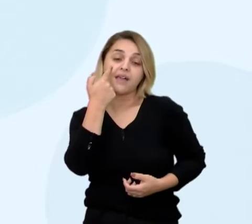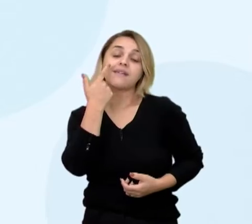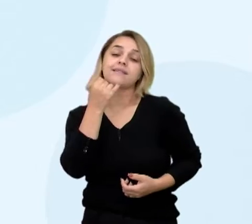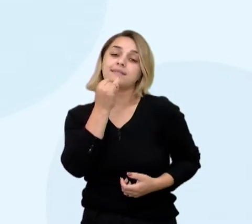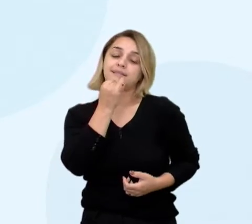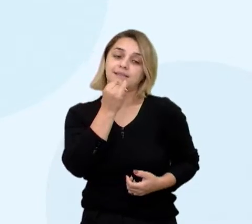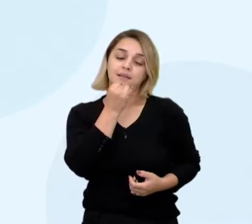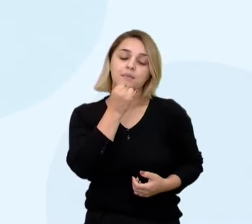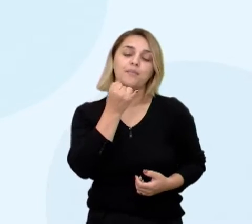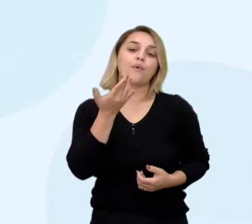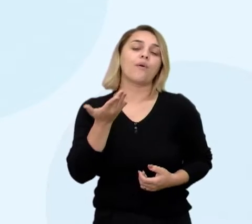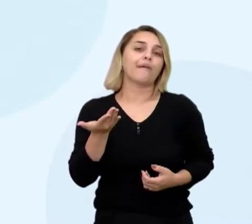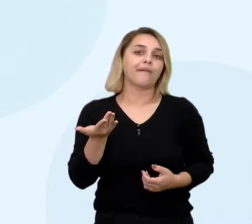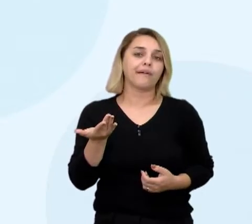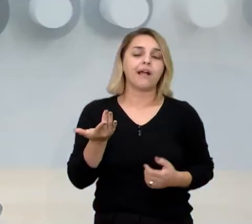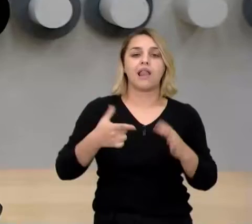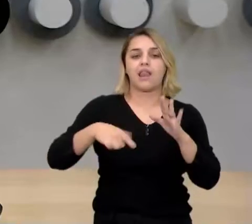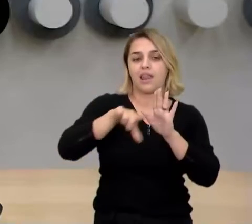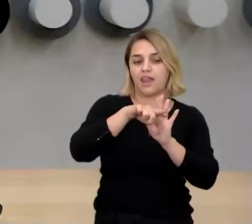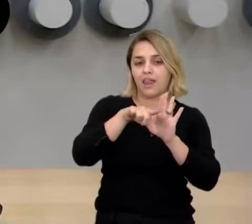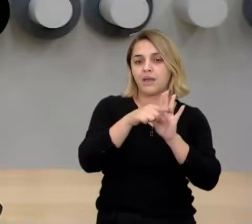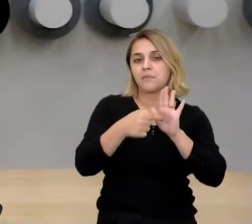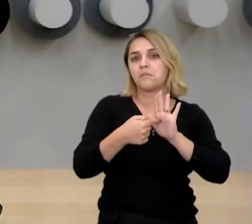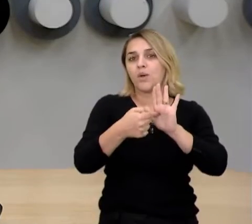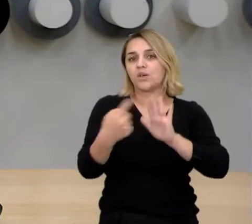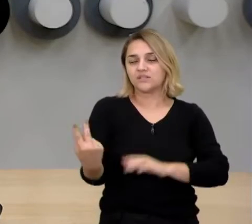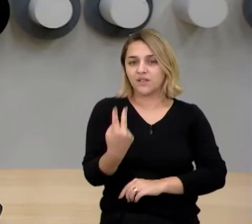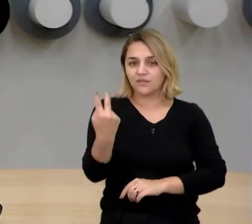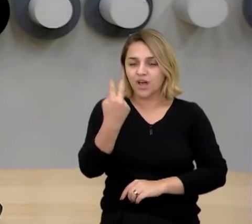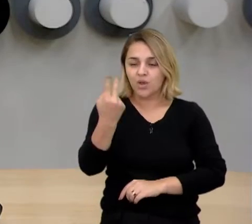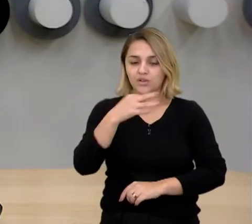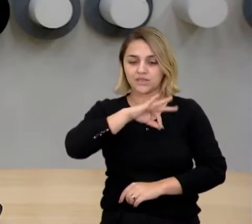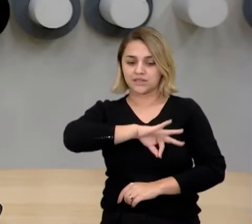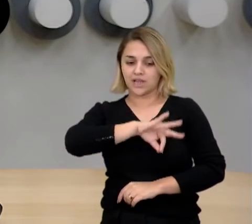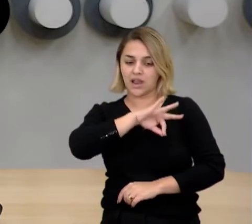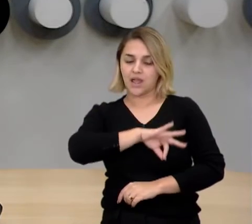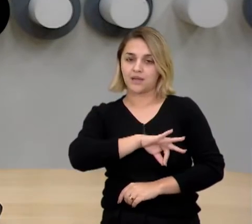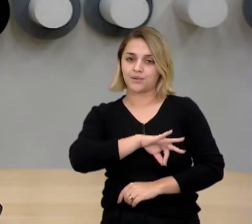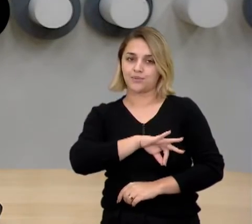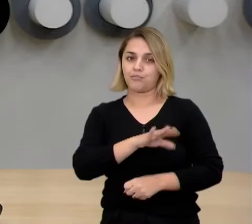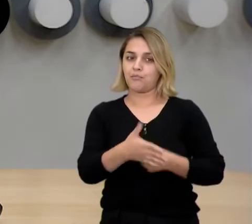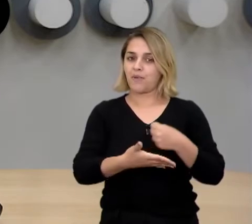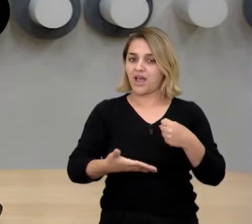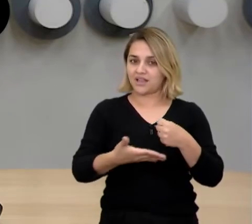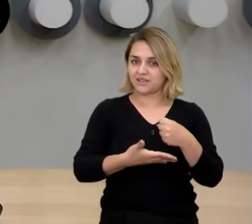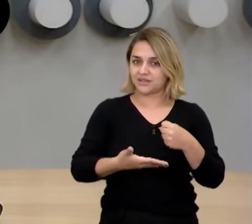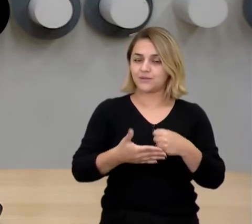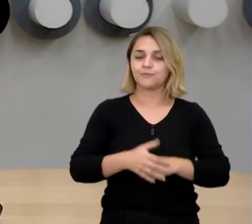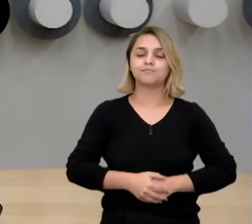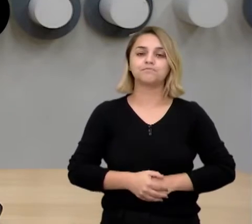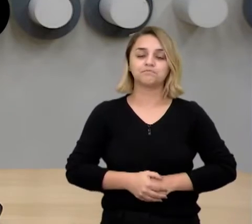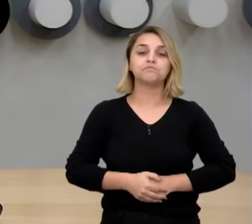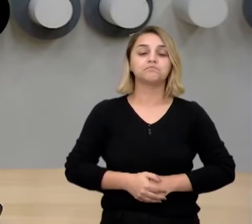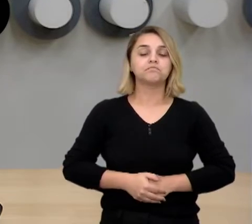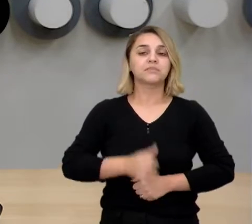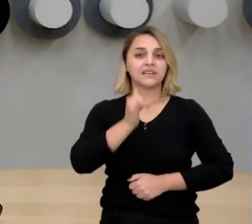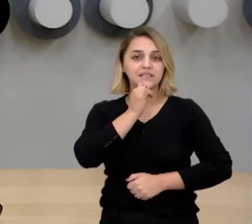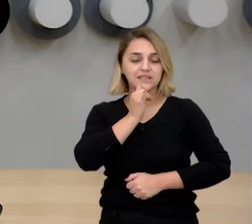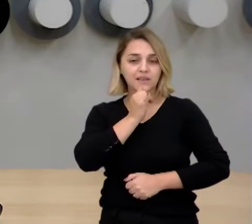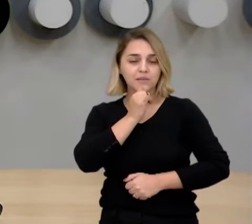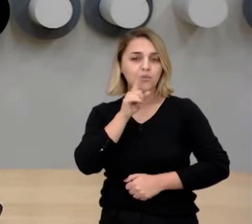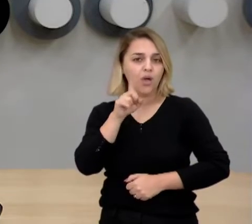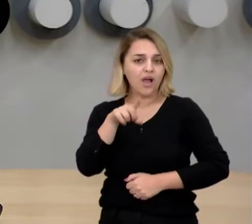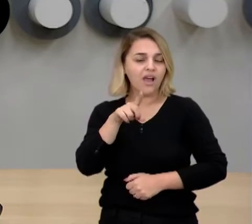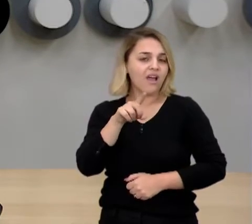a lei que fixa o valor do salário mínimo, por exemplo. Essa, pessoal, é uma lei